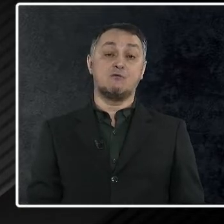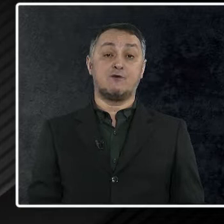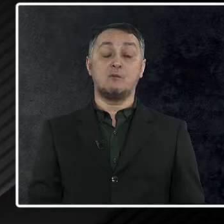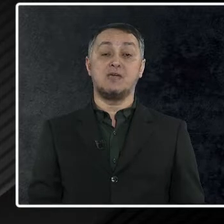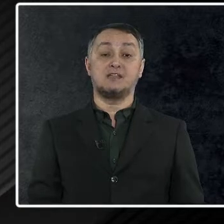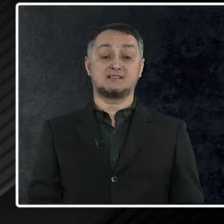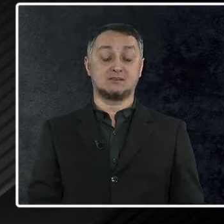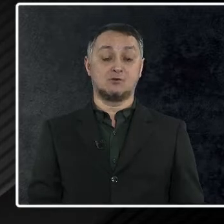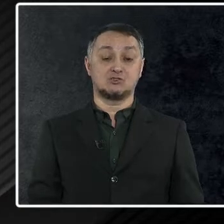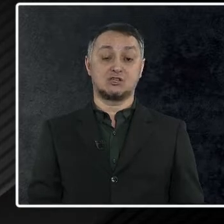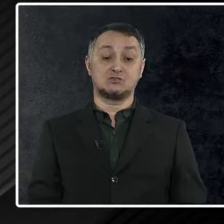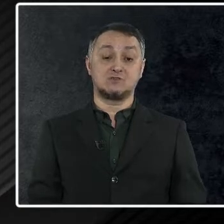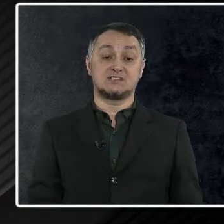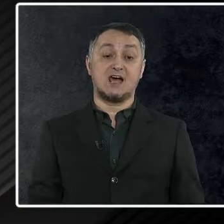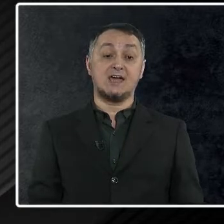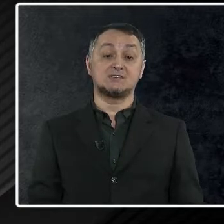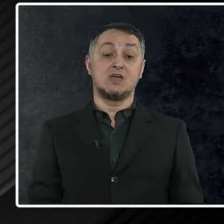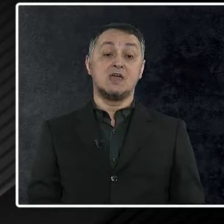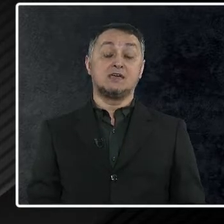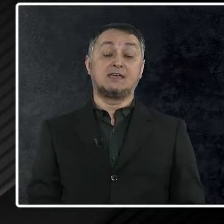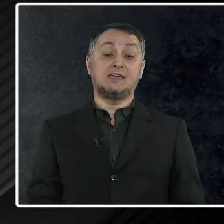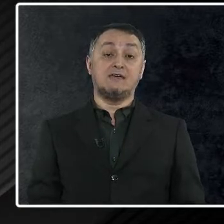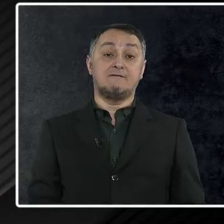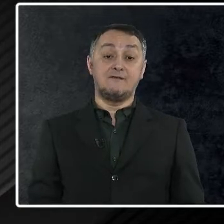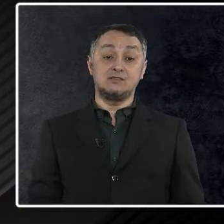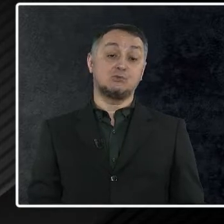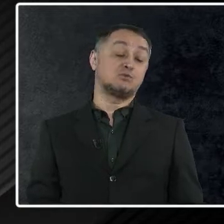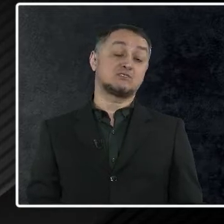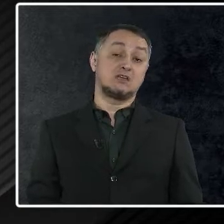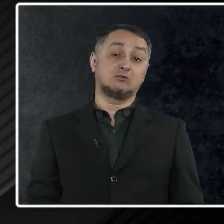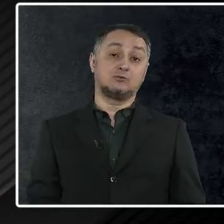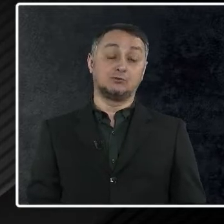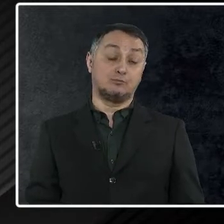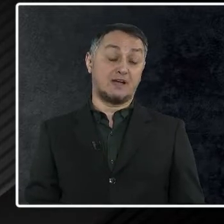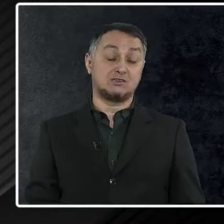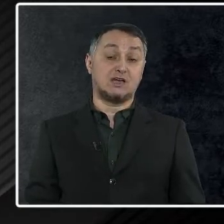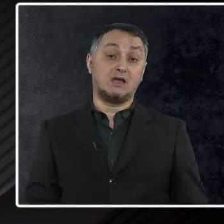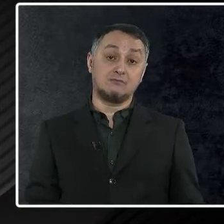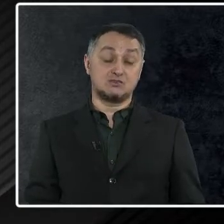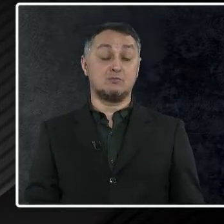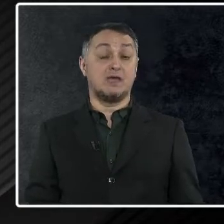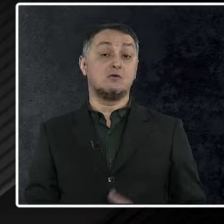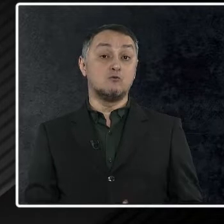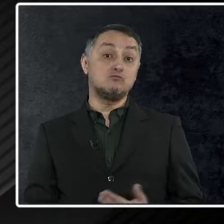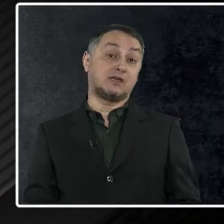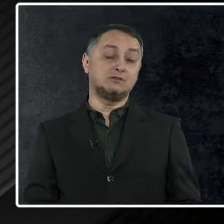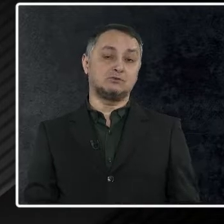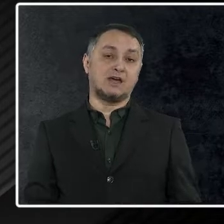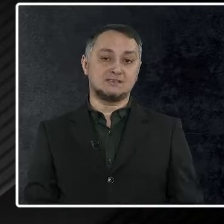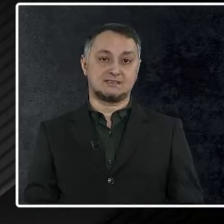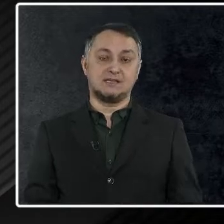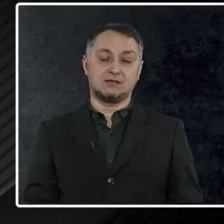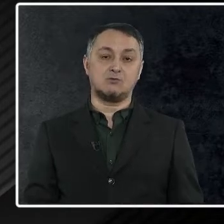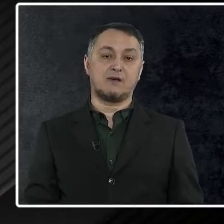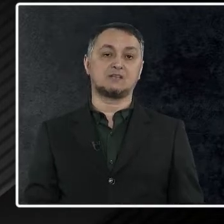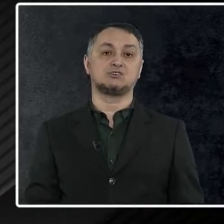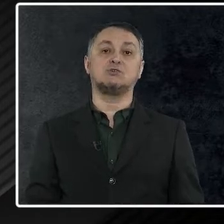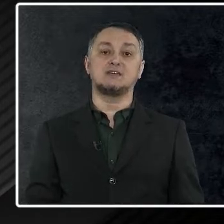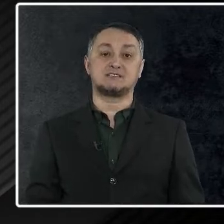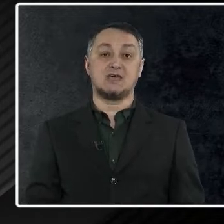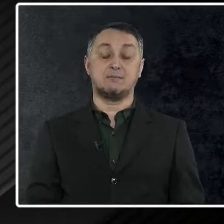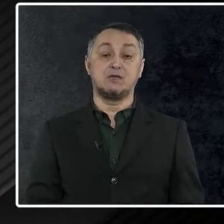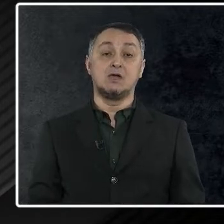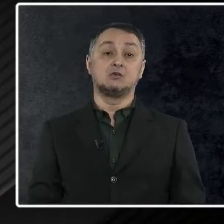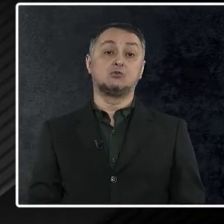aí, conforme redação constante do slide, que 20% do fundo partidário, vejam bem, 1/5 da receita que o